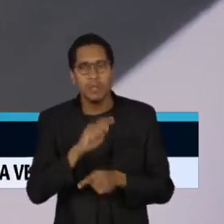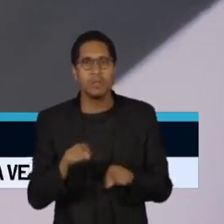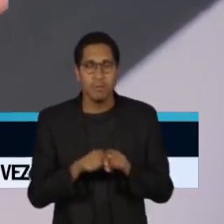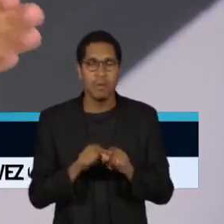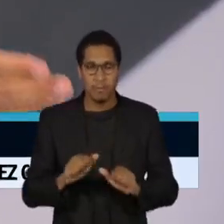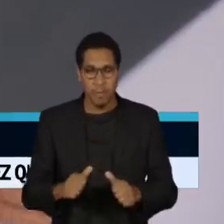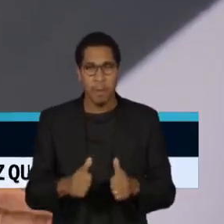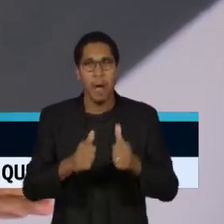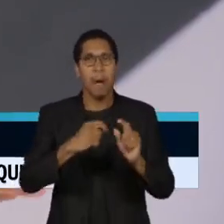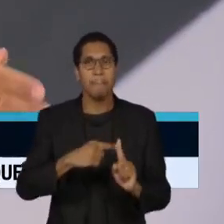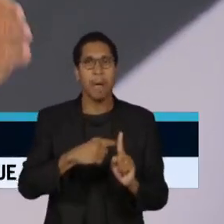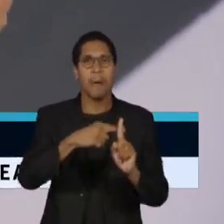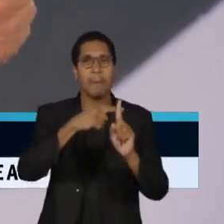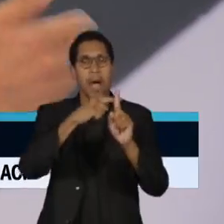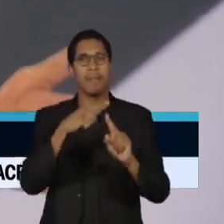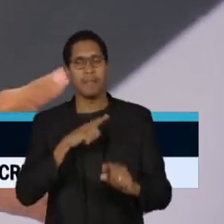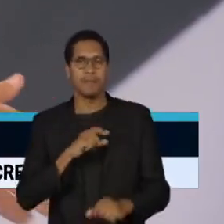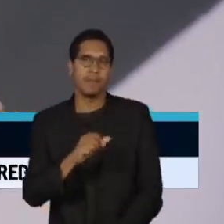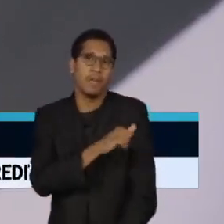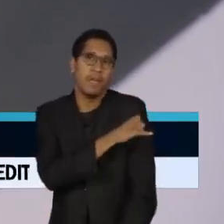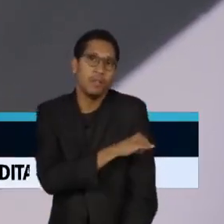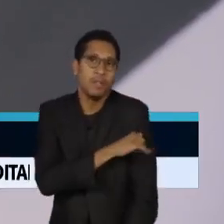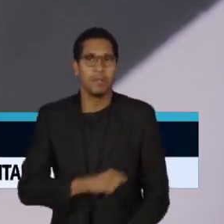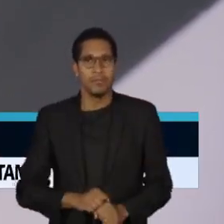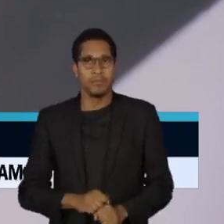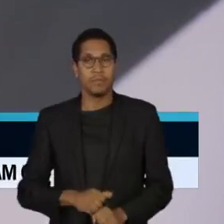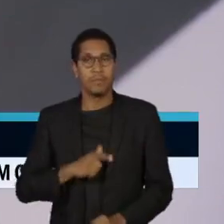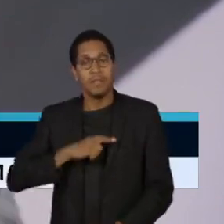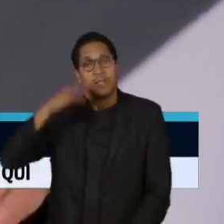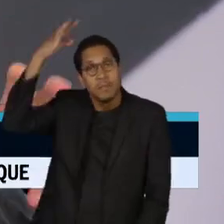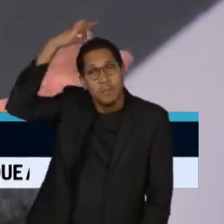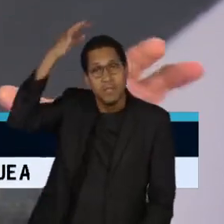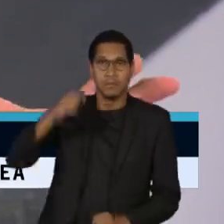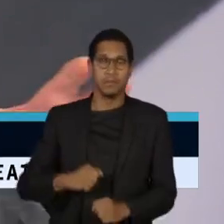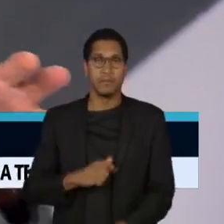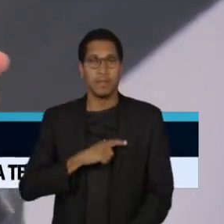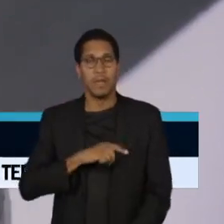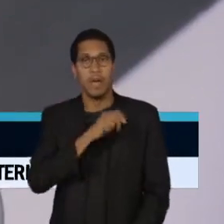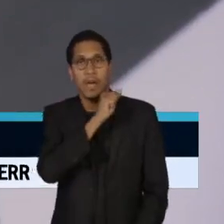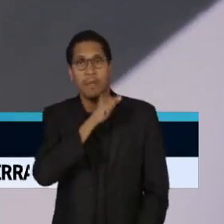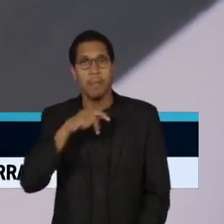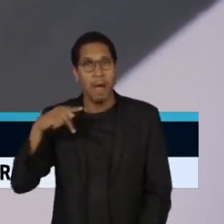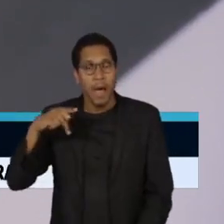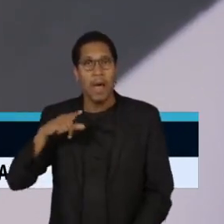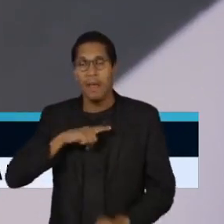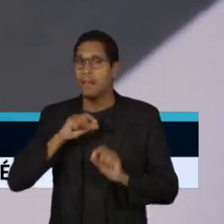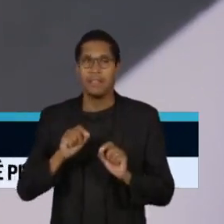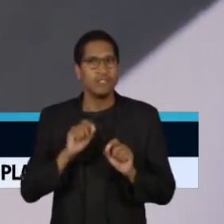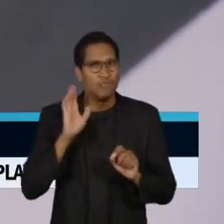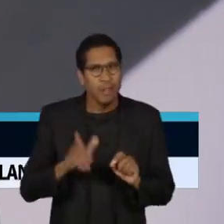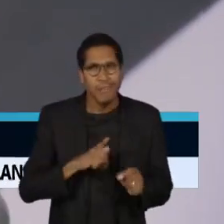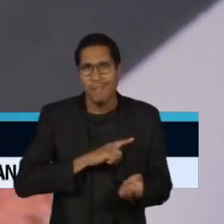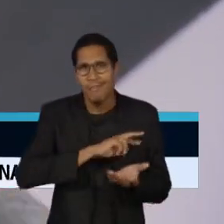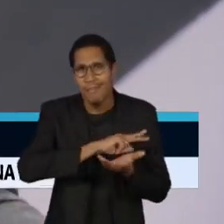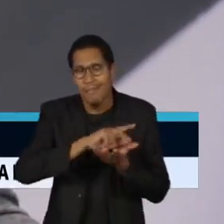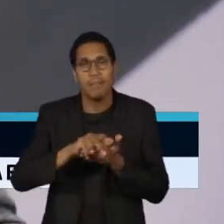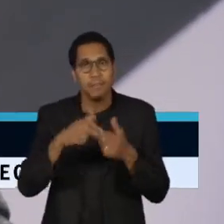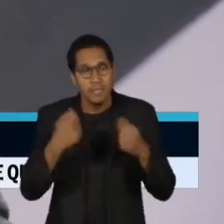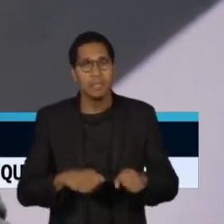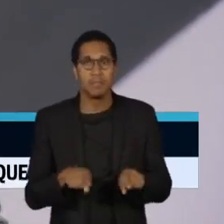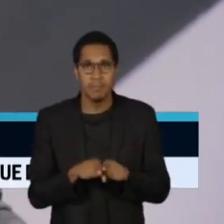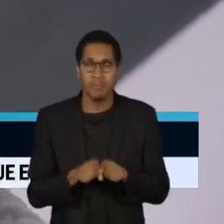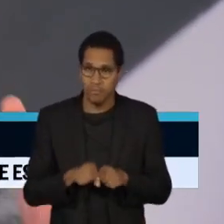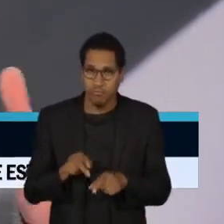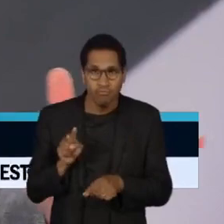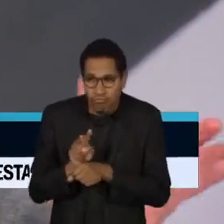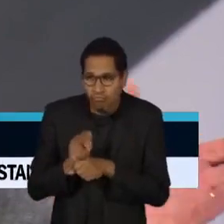efeitos positivos no estado do Rio de Janeiro, no estado do Espírito Santo, no estado do Amapá, enfim. É algo que precisa ser preservado. Eu vi com